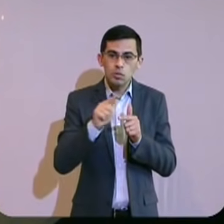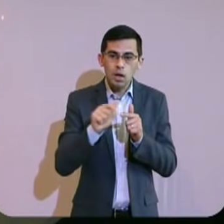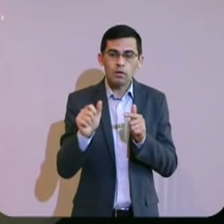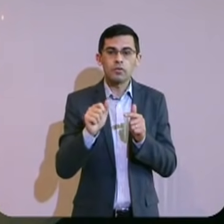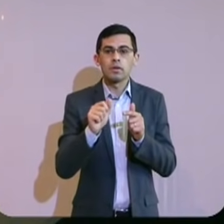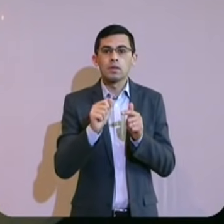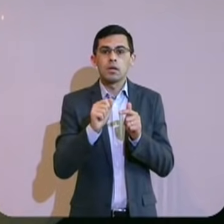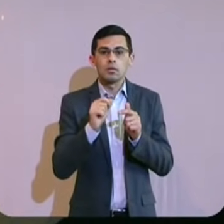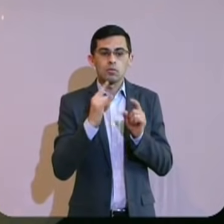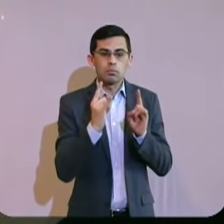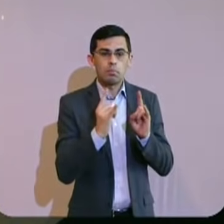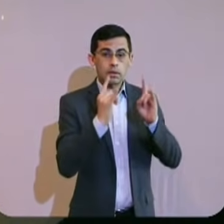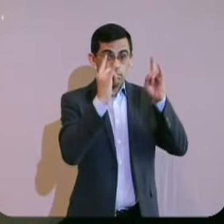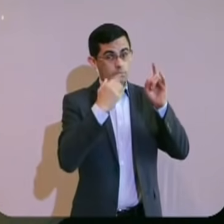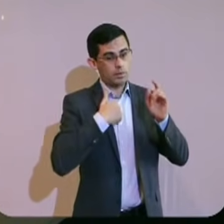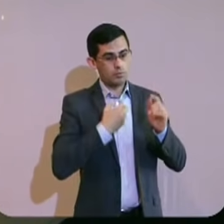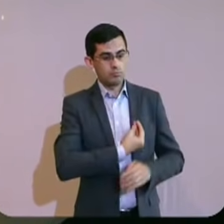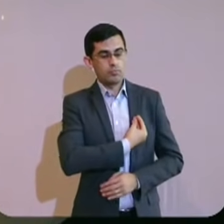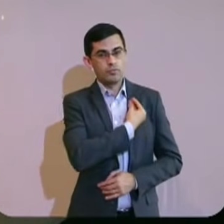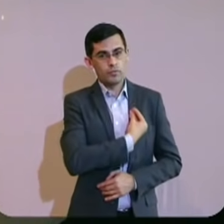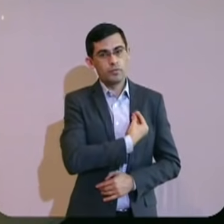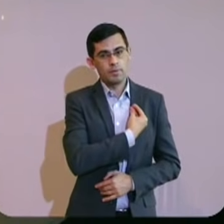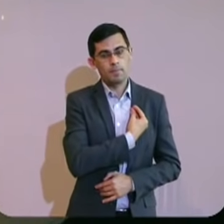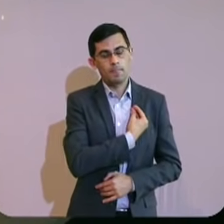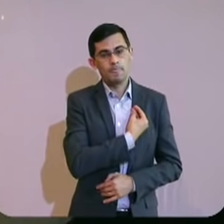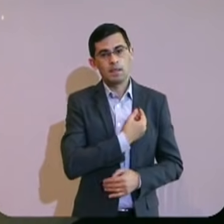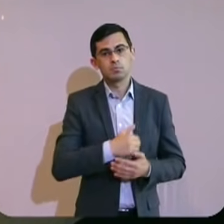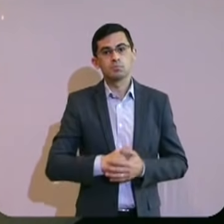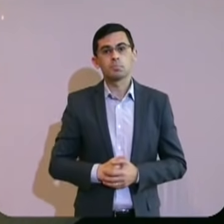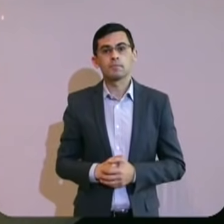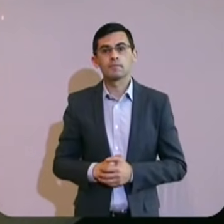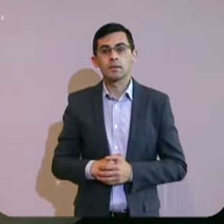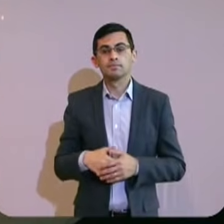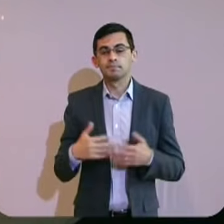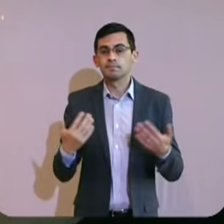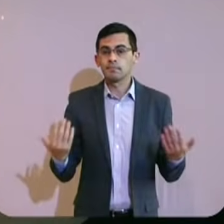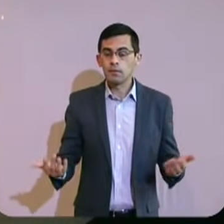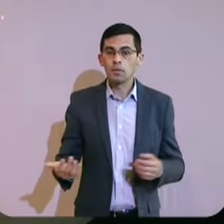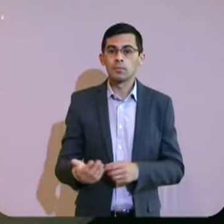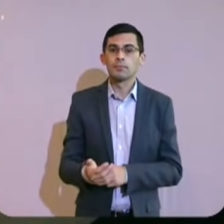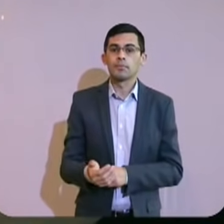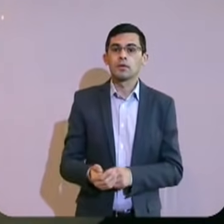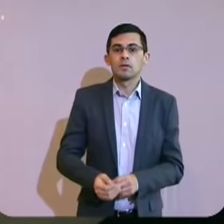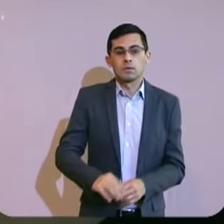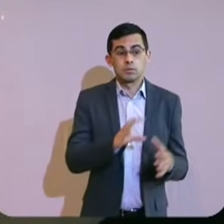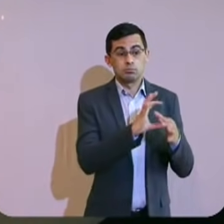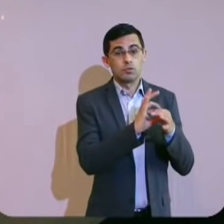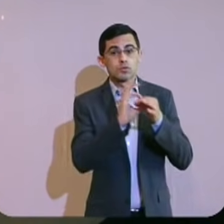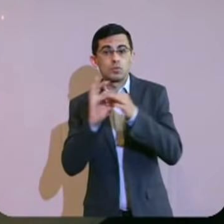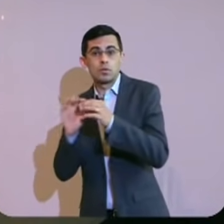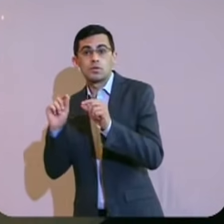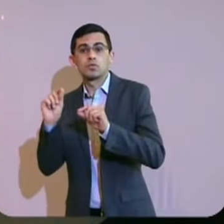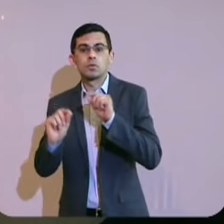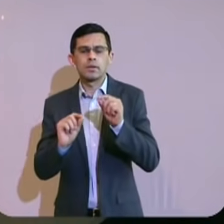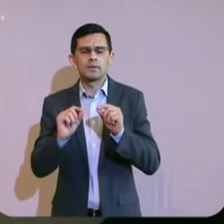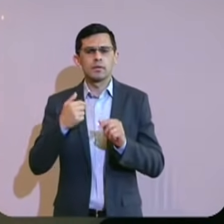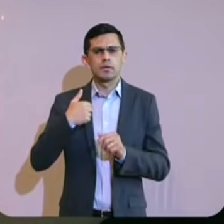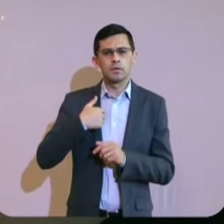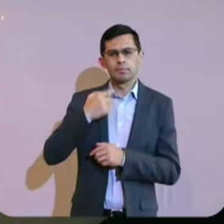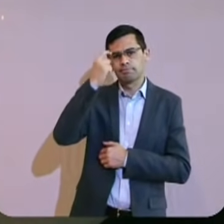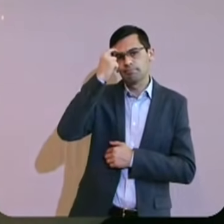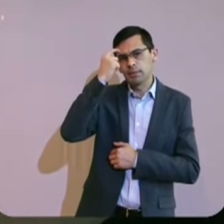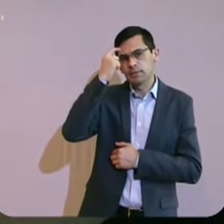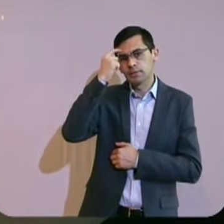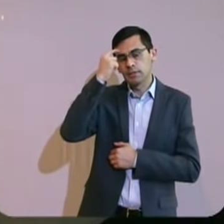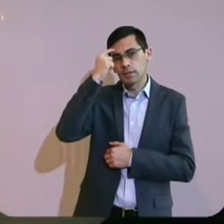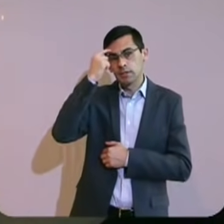um local para eu morar, tá? E então, nesse contexto, quando eu